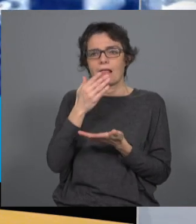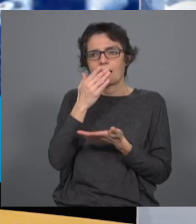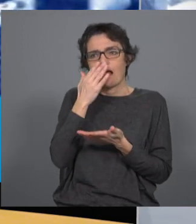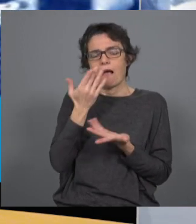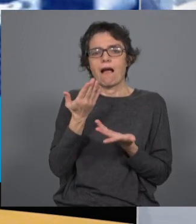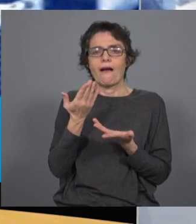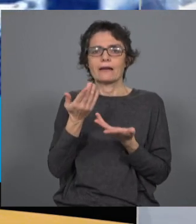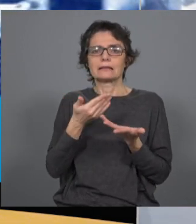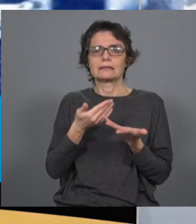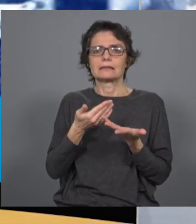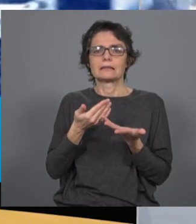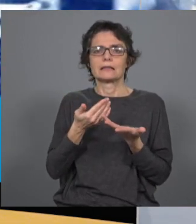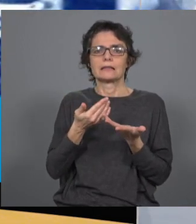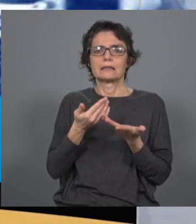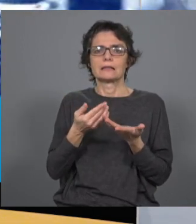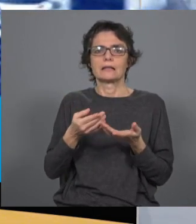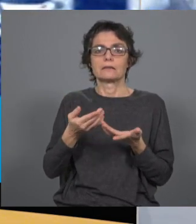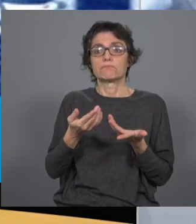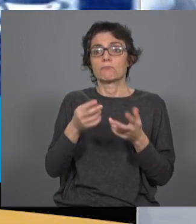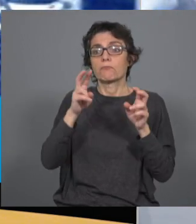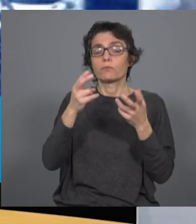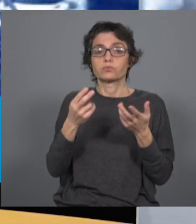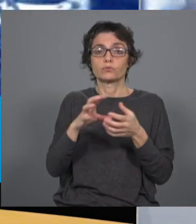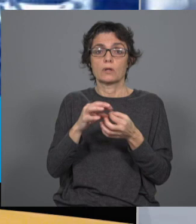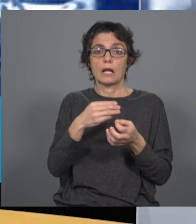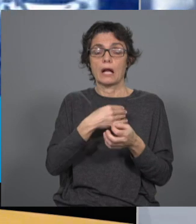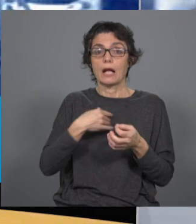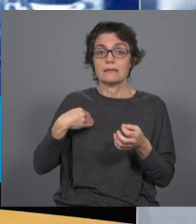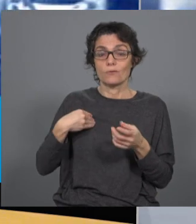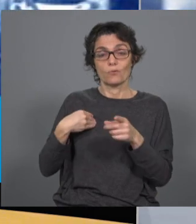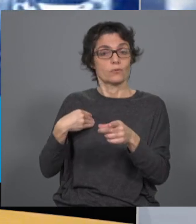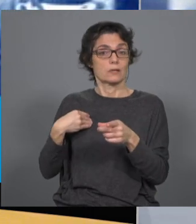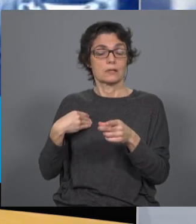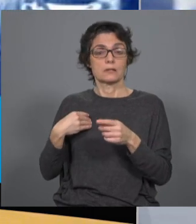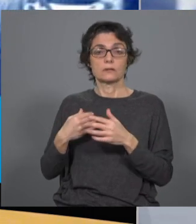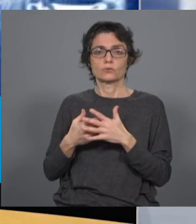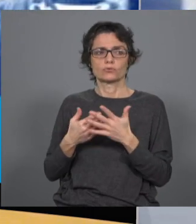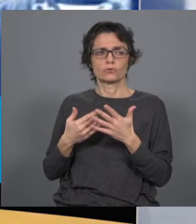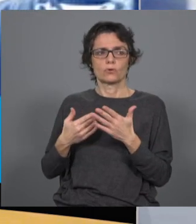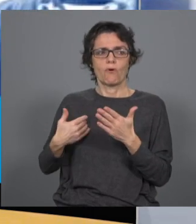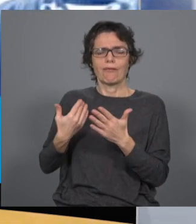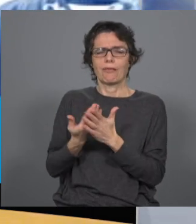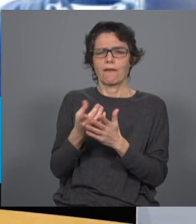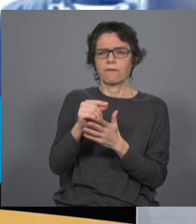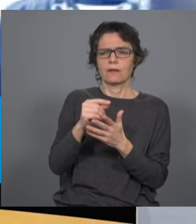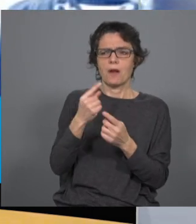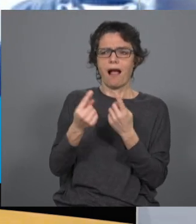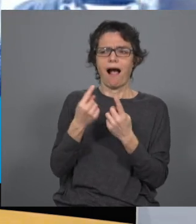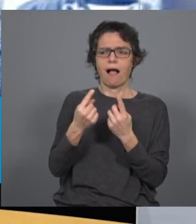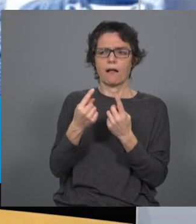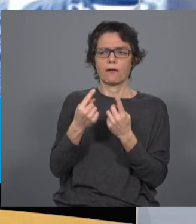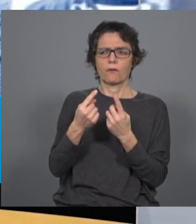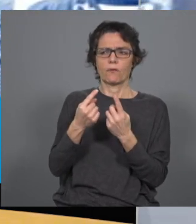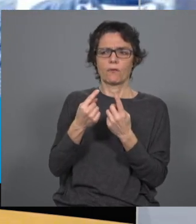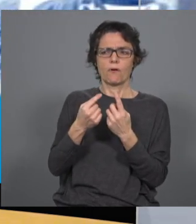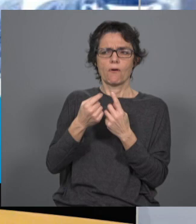sanitária devolvia à atualidade fantasmas do passado, ditatoriais, de